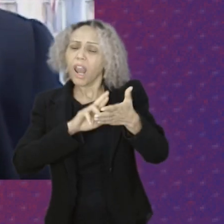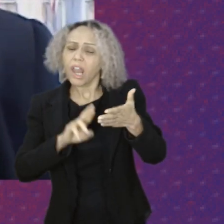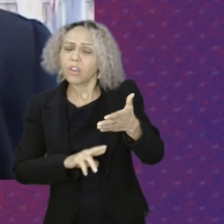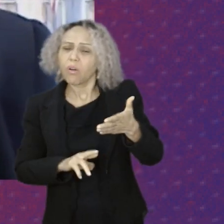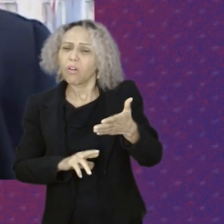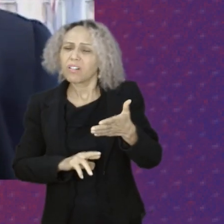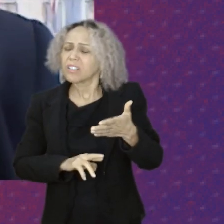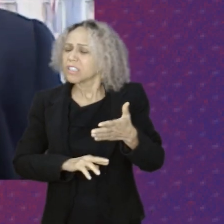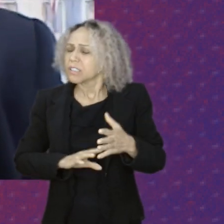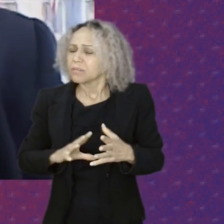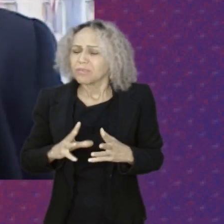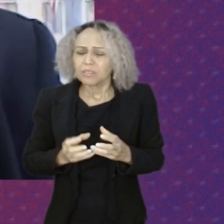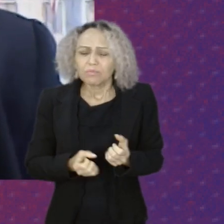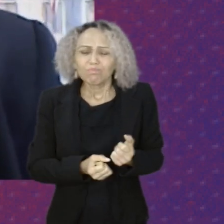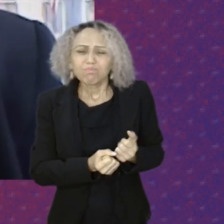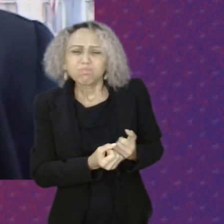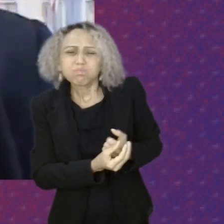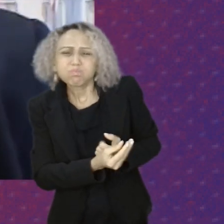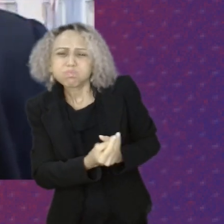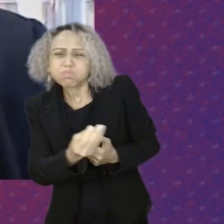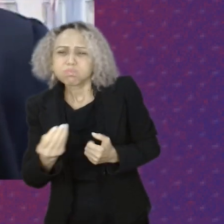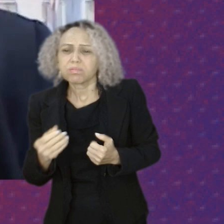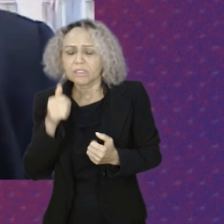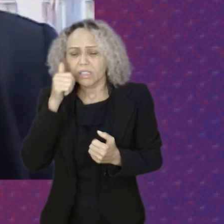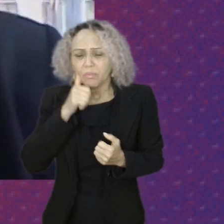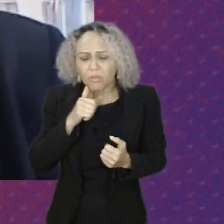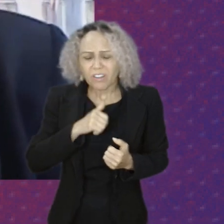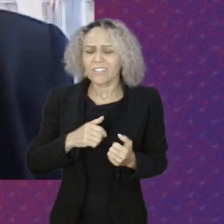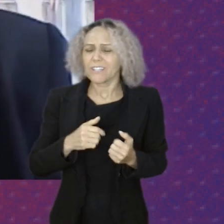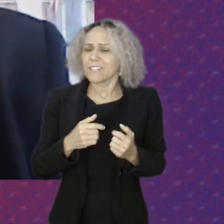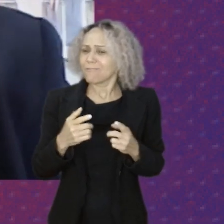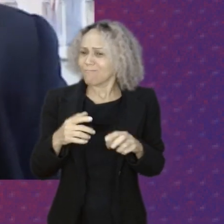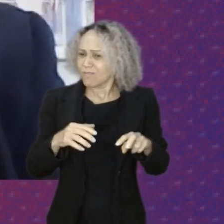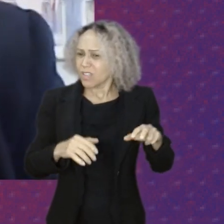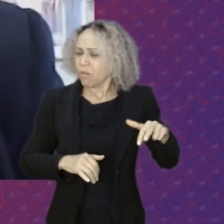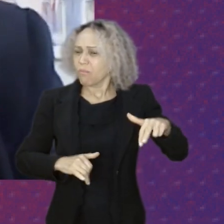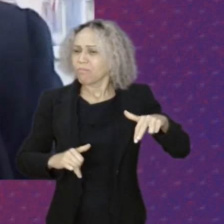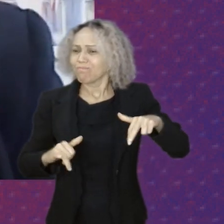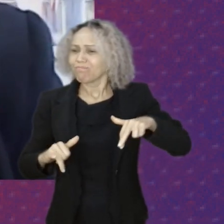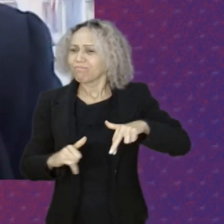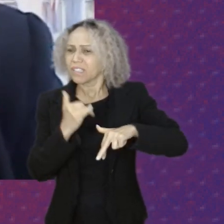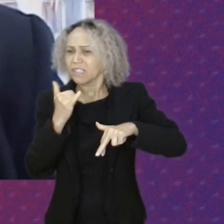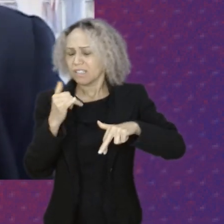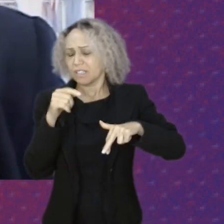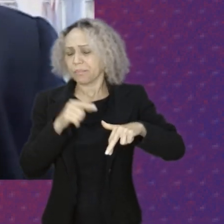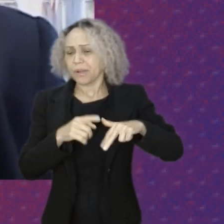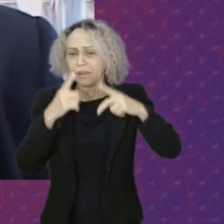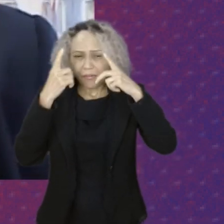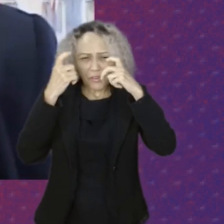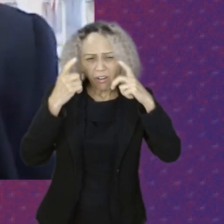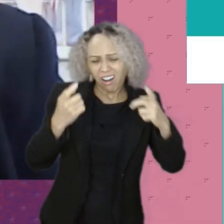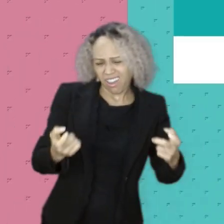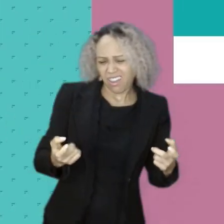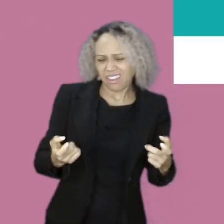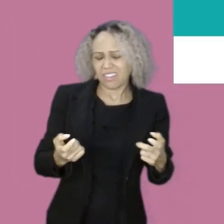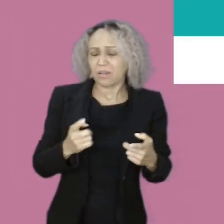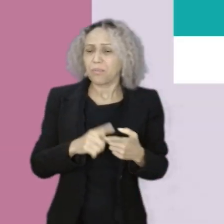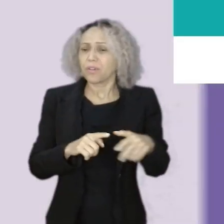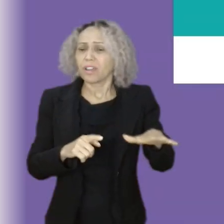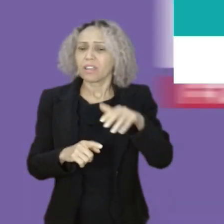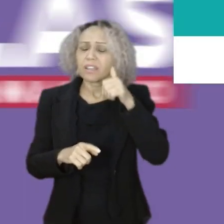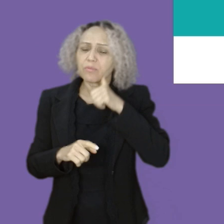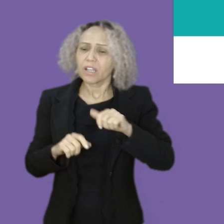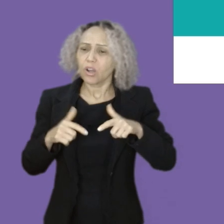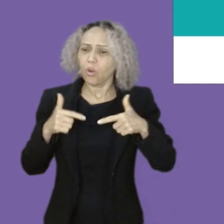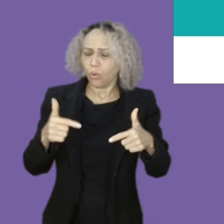ou institucional, né, que luta, ao lutar por direitos territorial, direitos sociais,